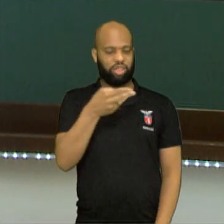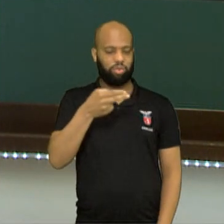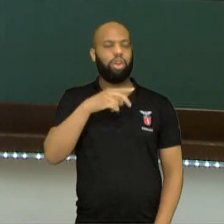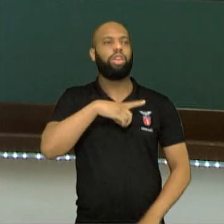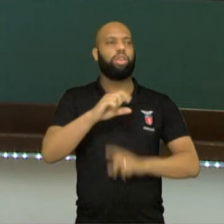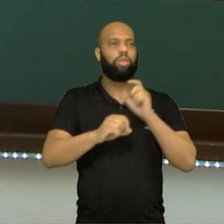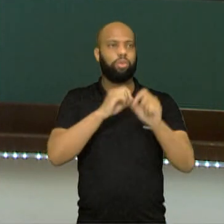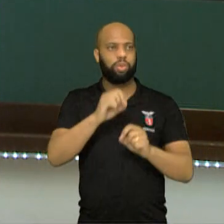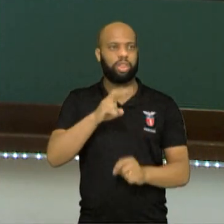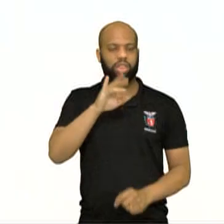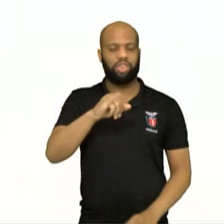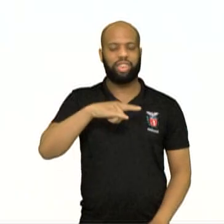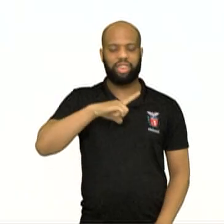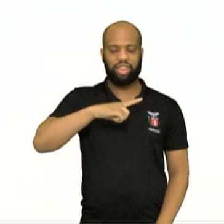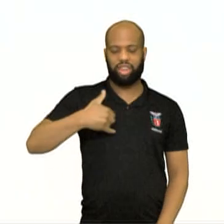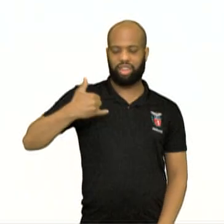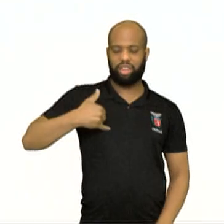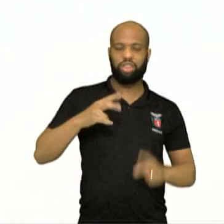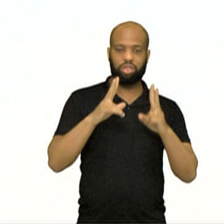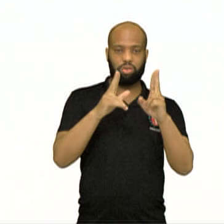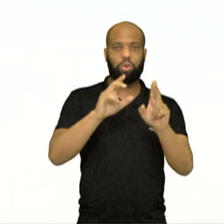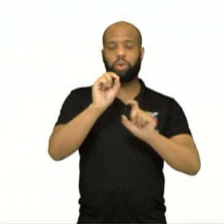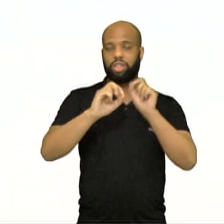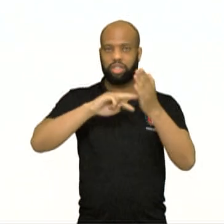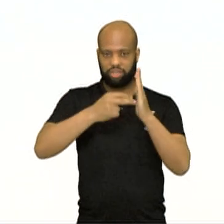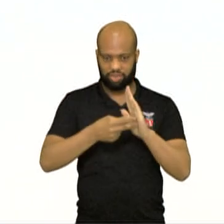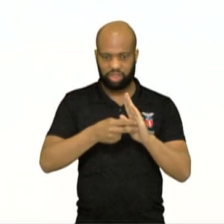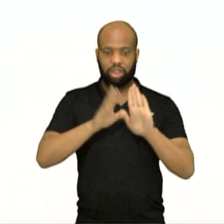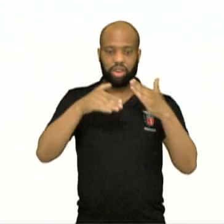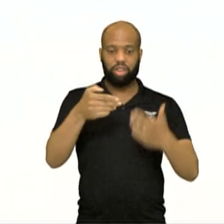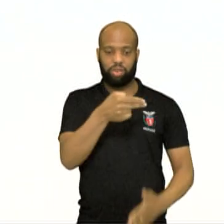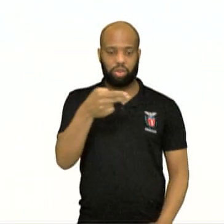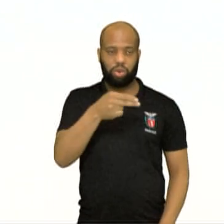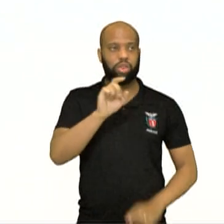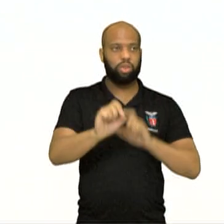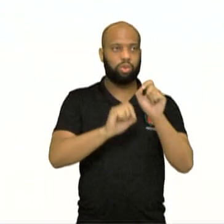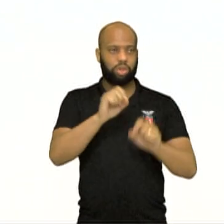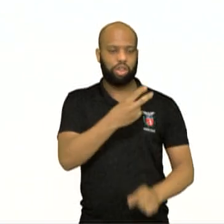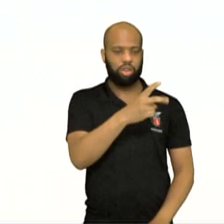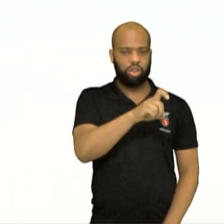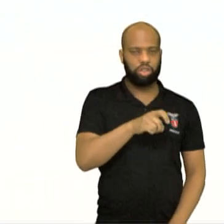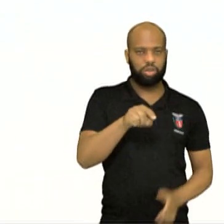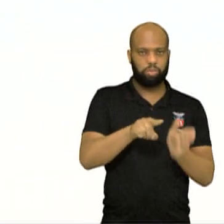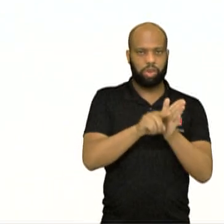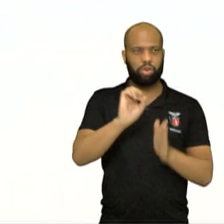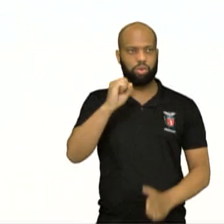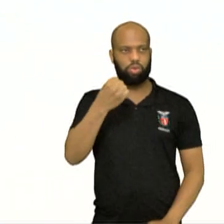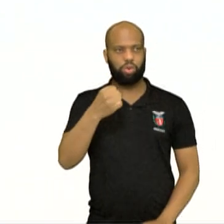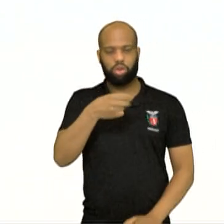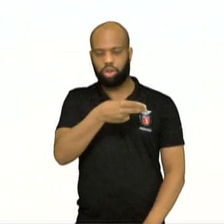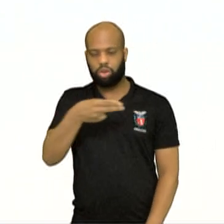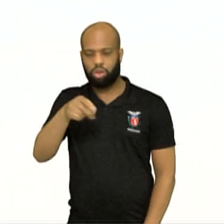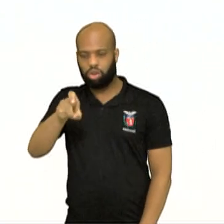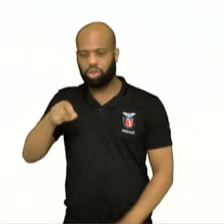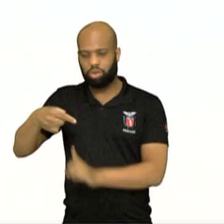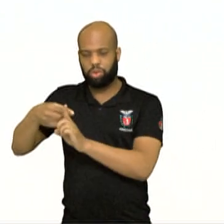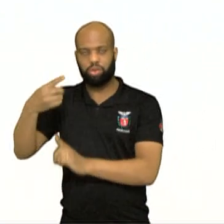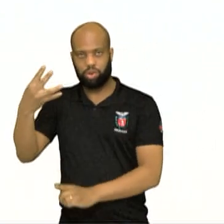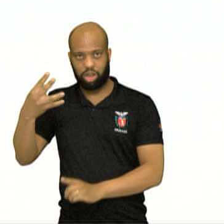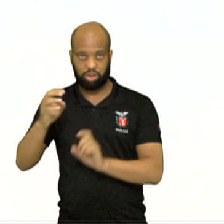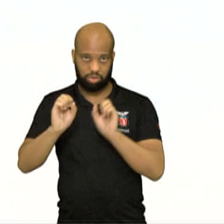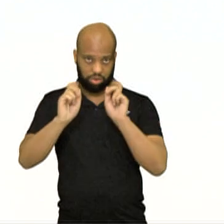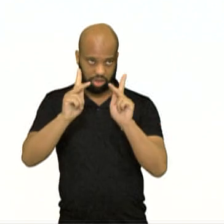temos que elas teriam a mesma idade, portanto, a igualdade seria 2x menos 8 igual a x mais